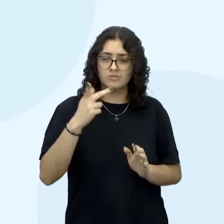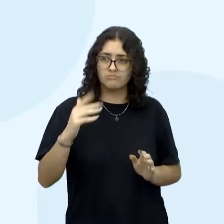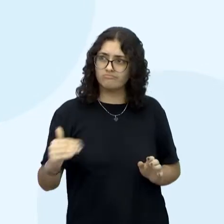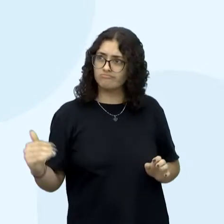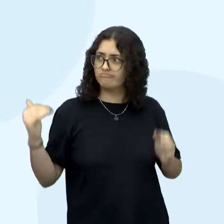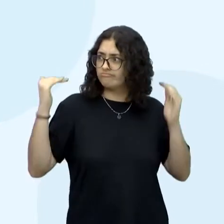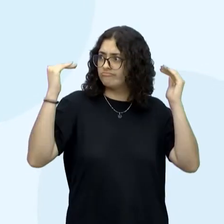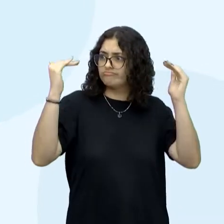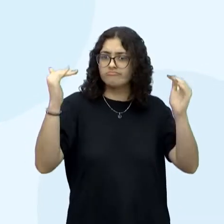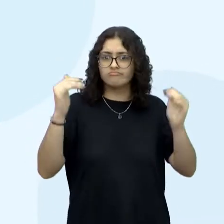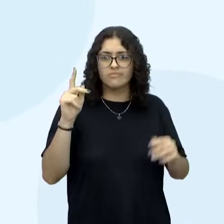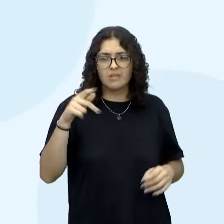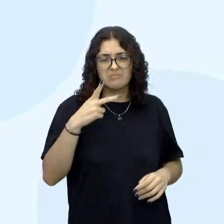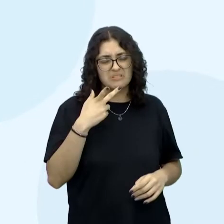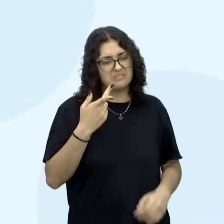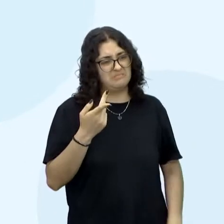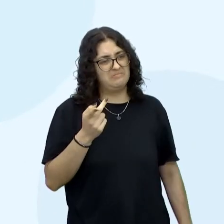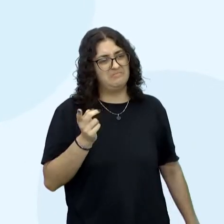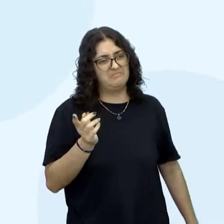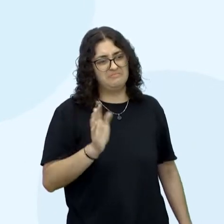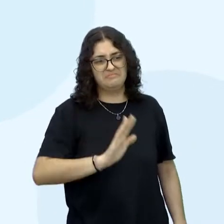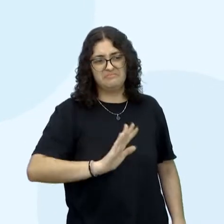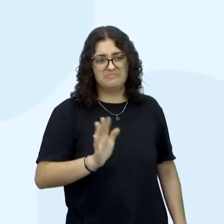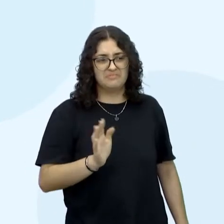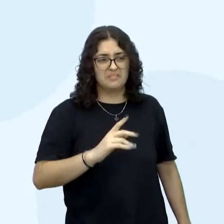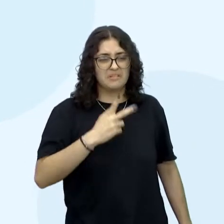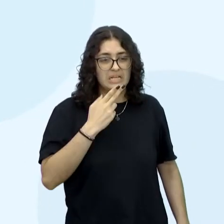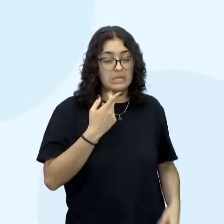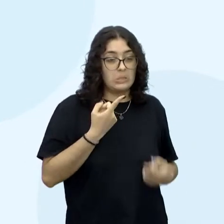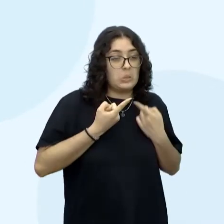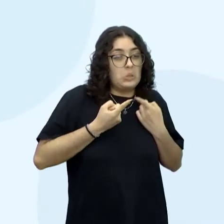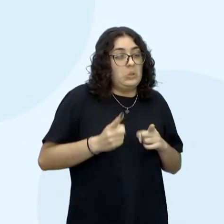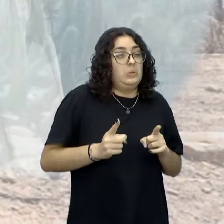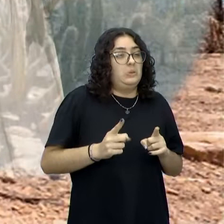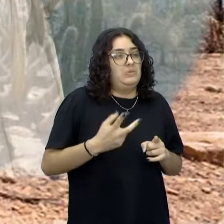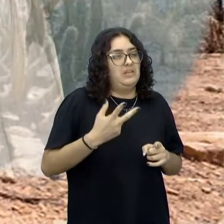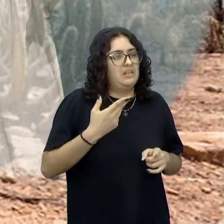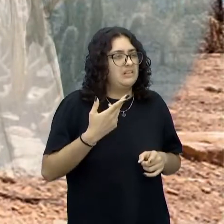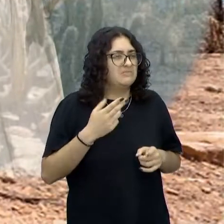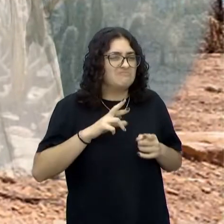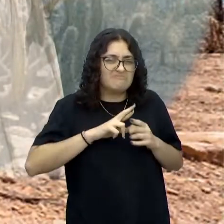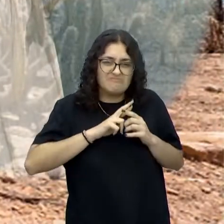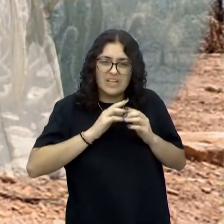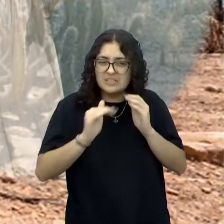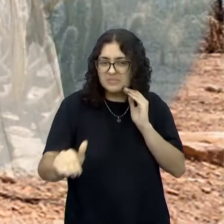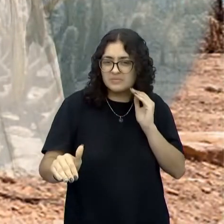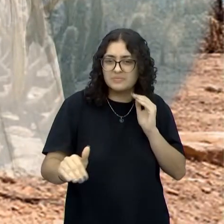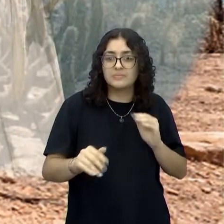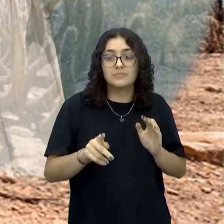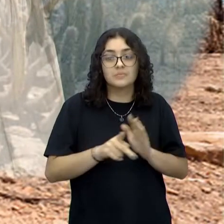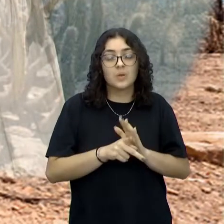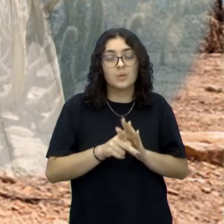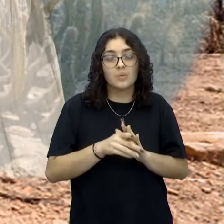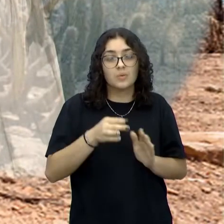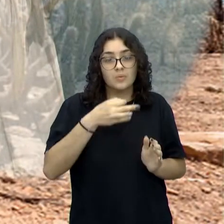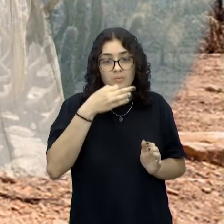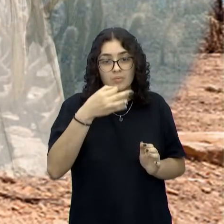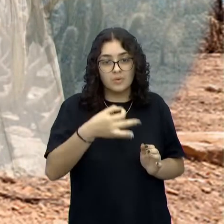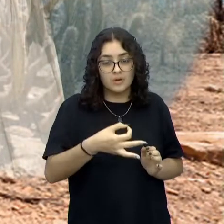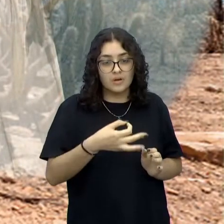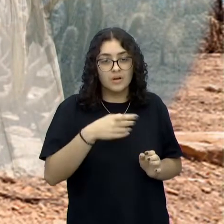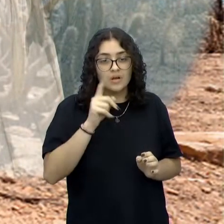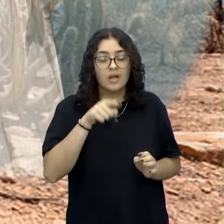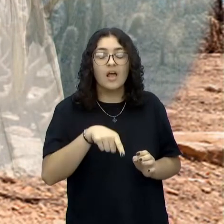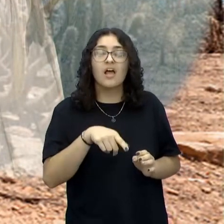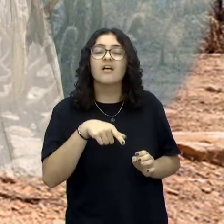patriarcal, considerei exagerada a sua indignação. Então, aí é a resenha. A resenha, como vocês sabem, é o texto